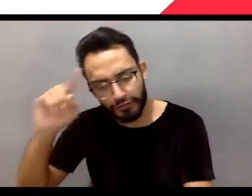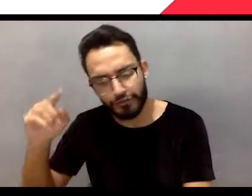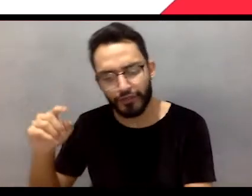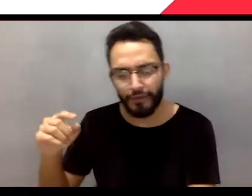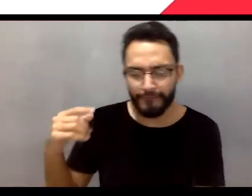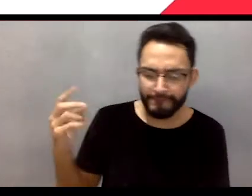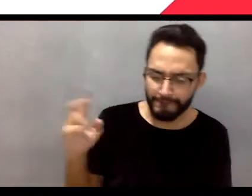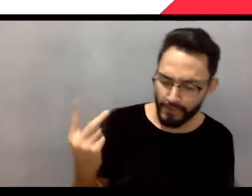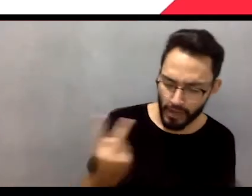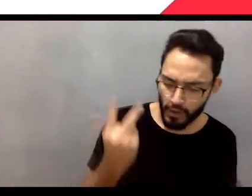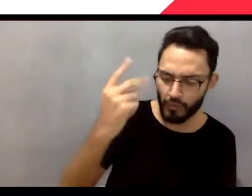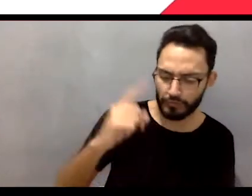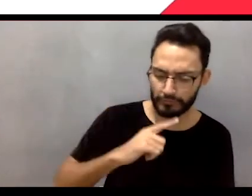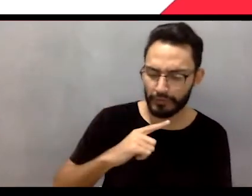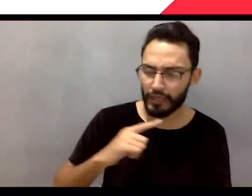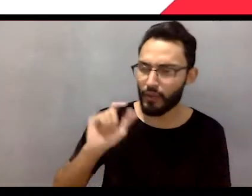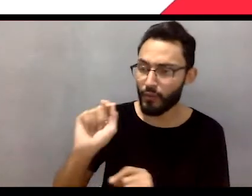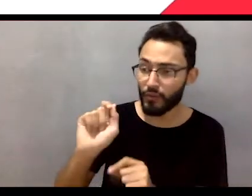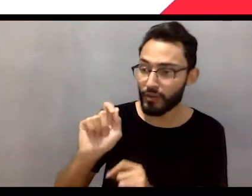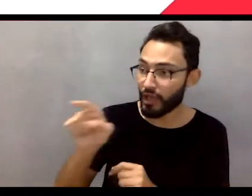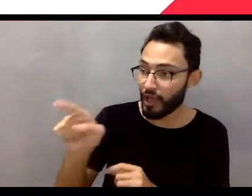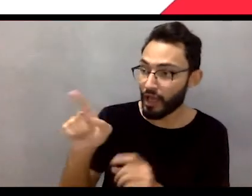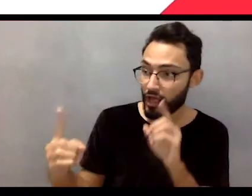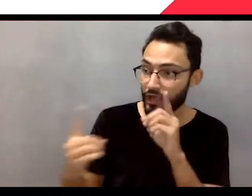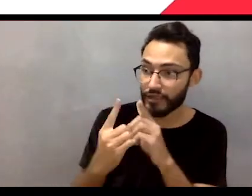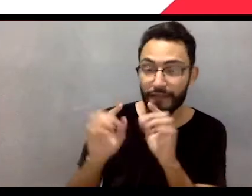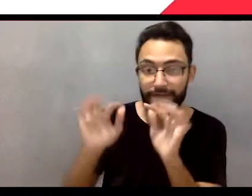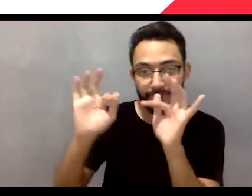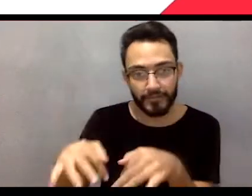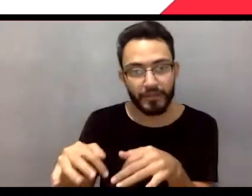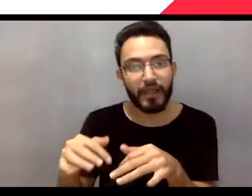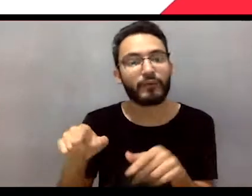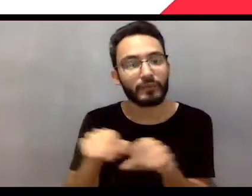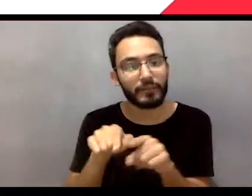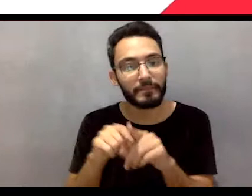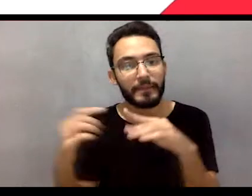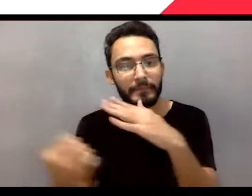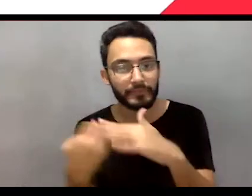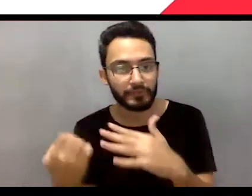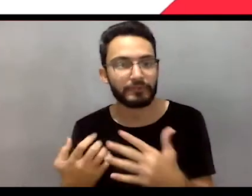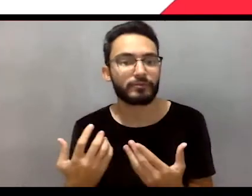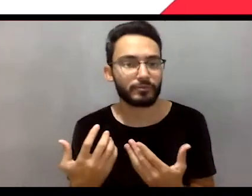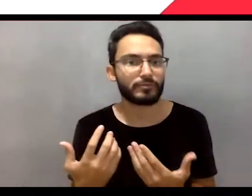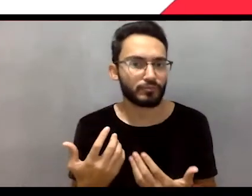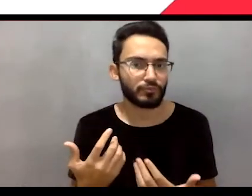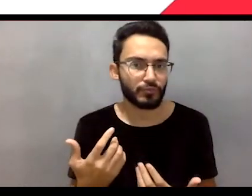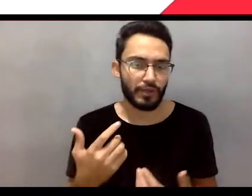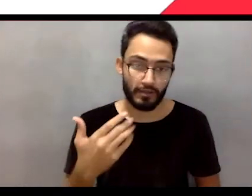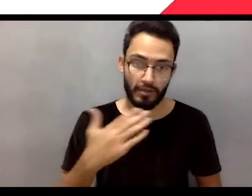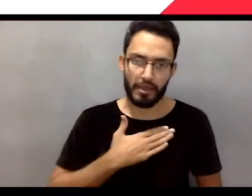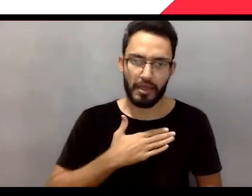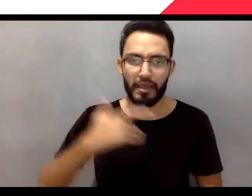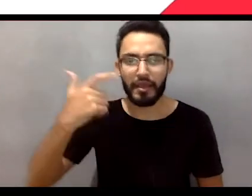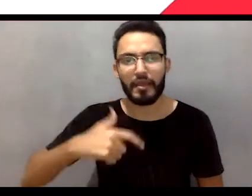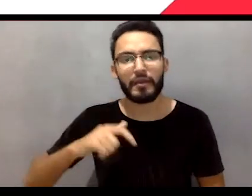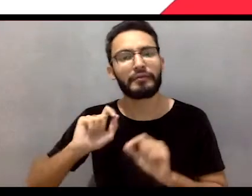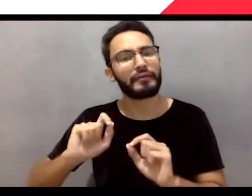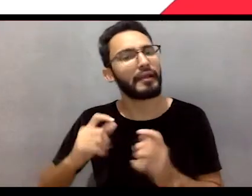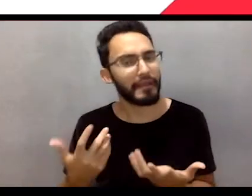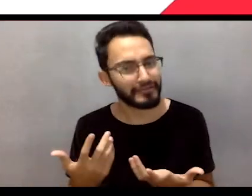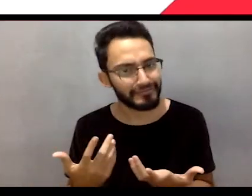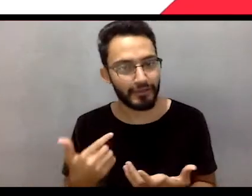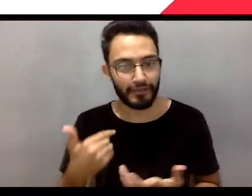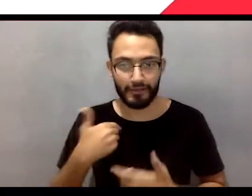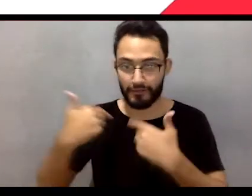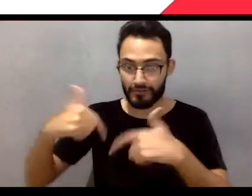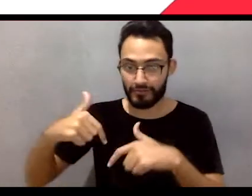o valor para o cliente final, o valor para a empresa, né? Então, falando um pouquinho de mim, eu